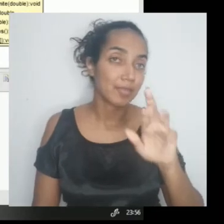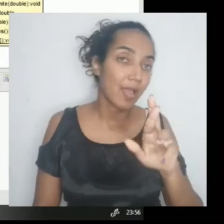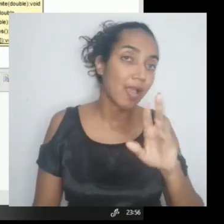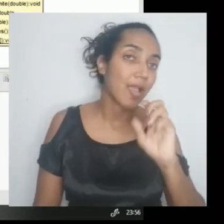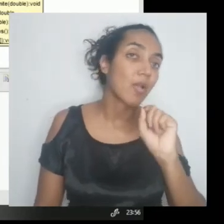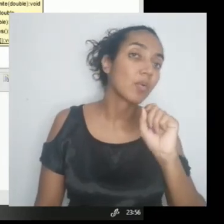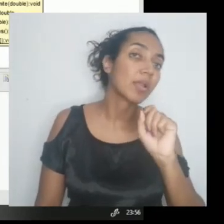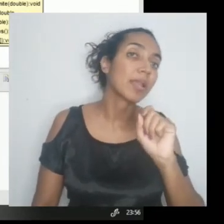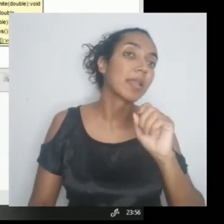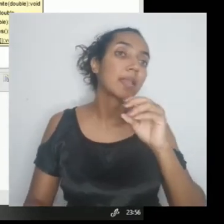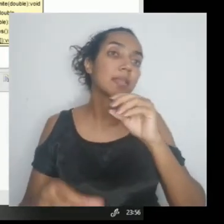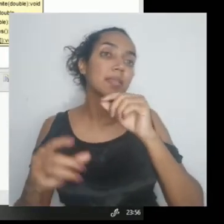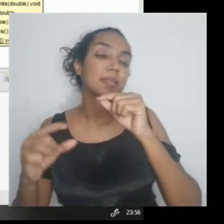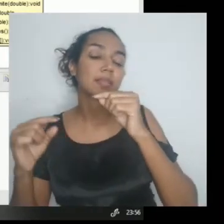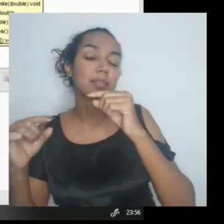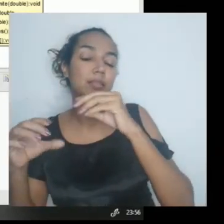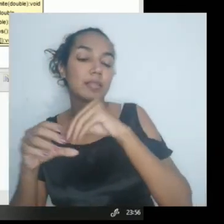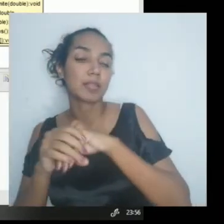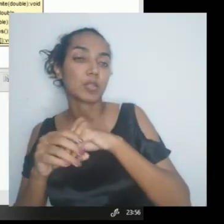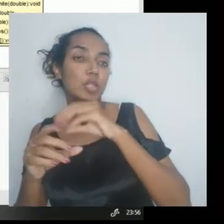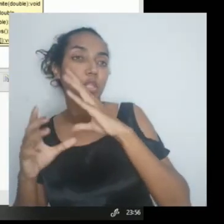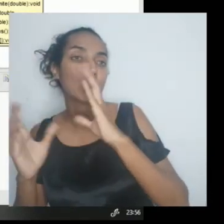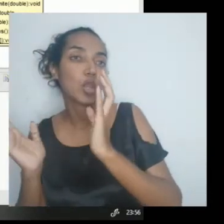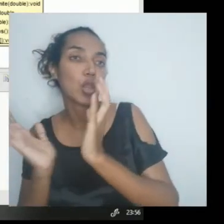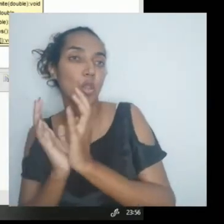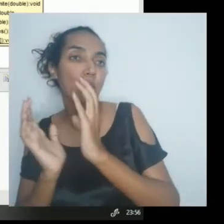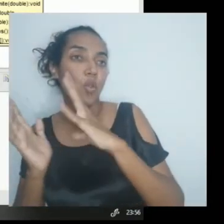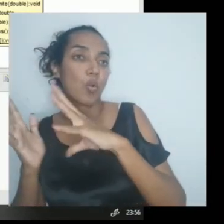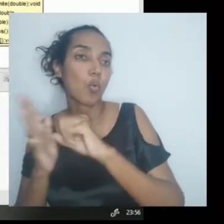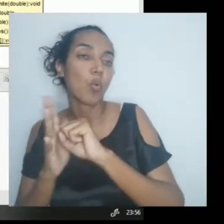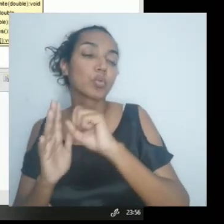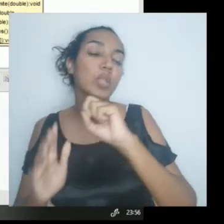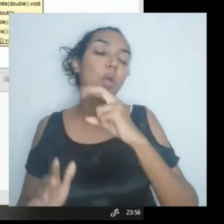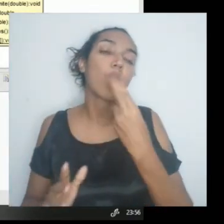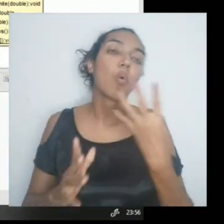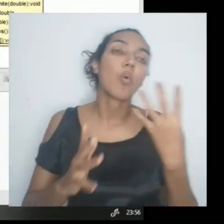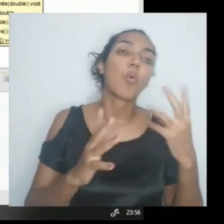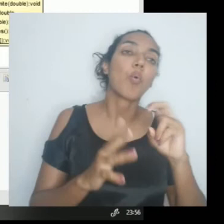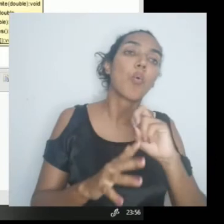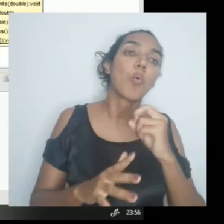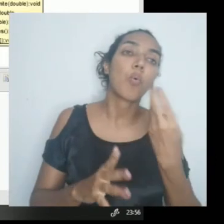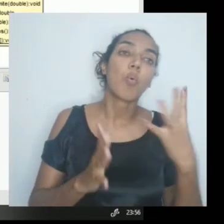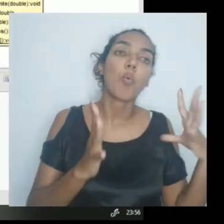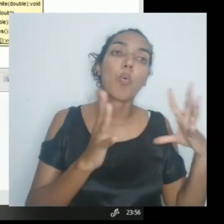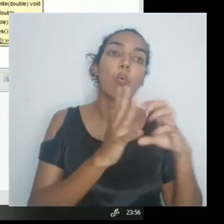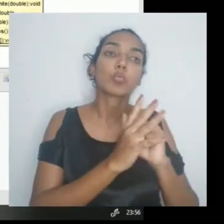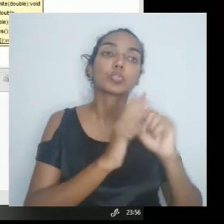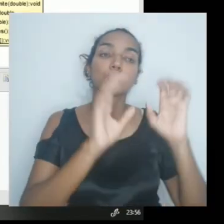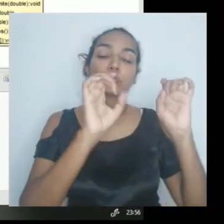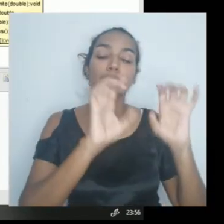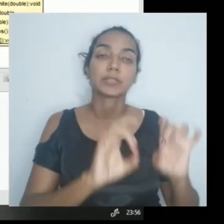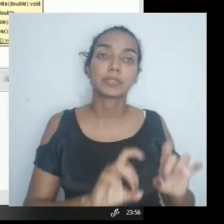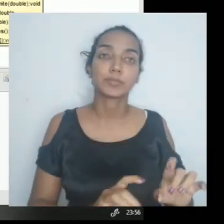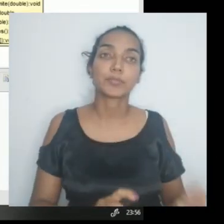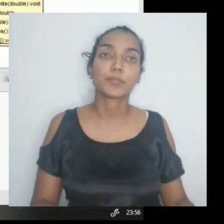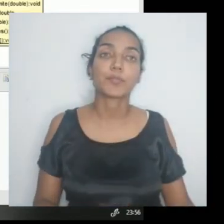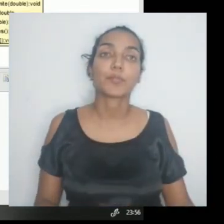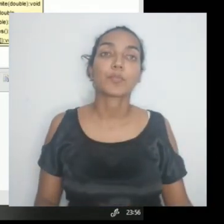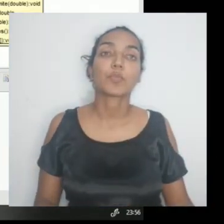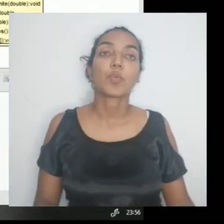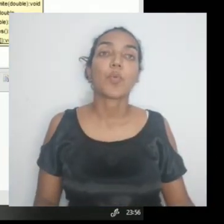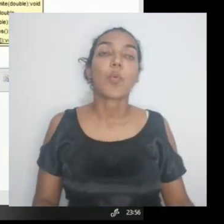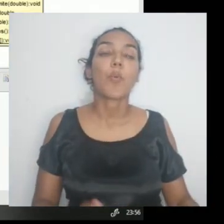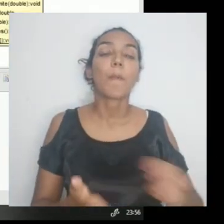chamado de Dynamic Binding, o método debitado a ser invocado vai ser o método da classe para